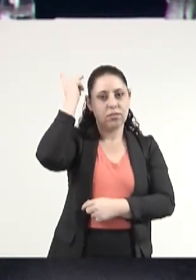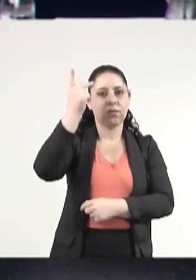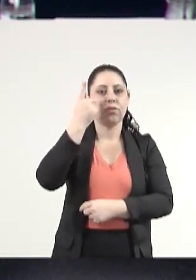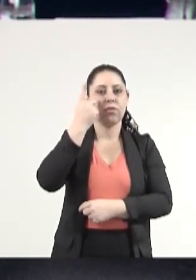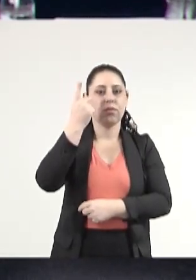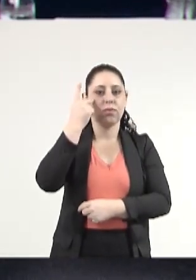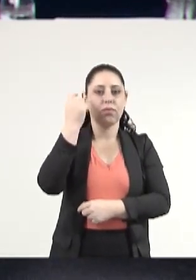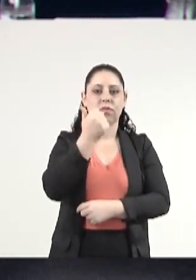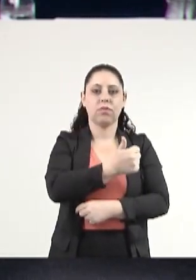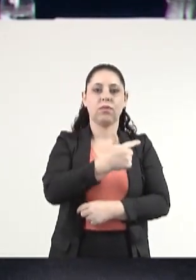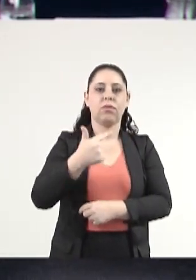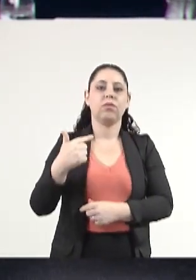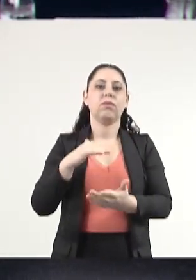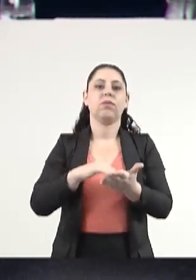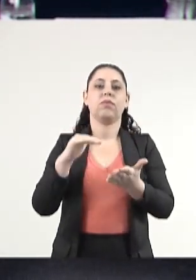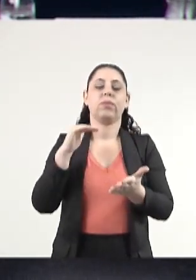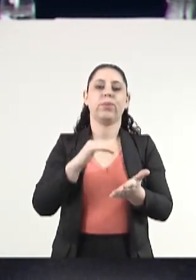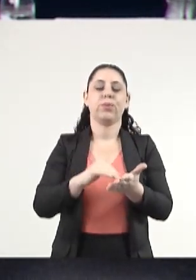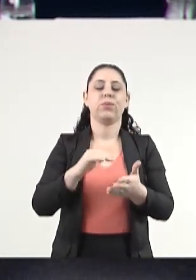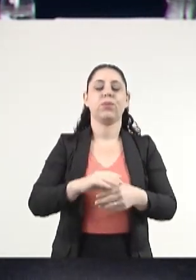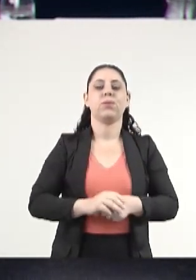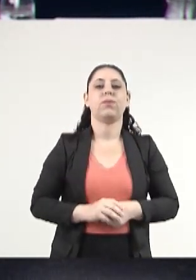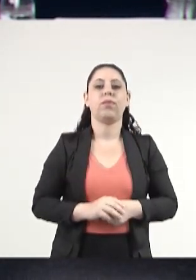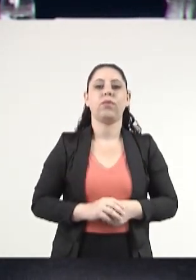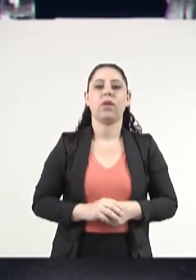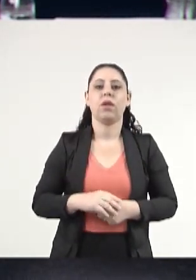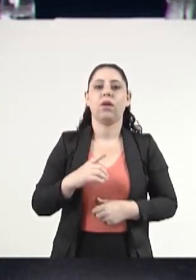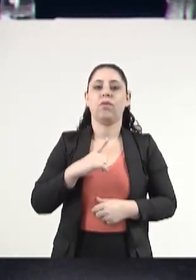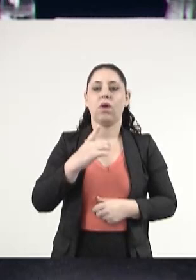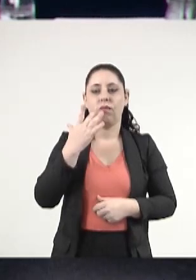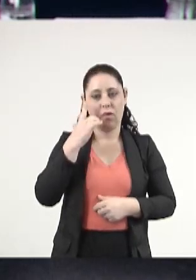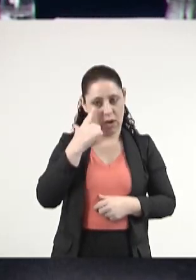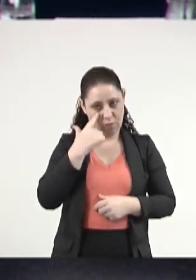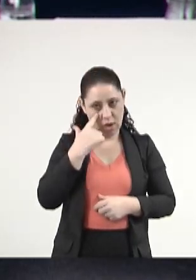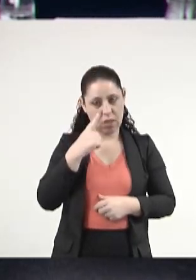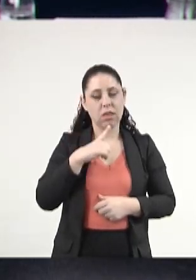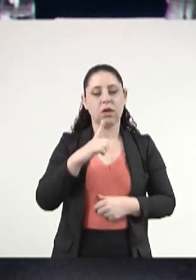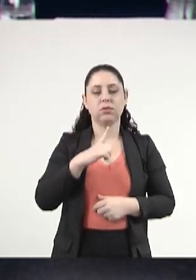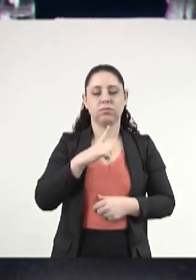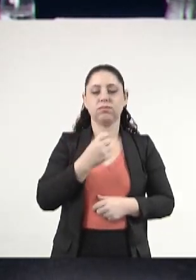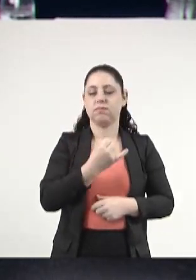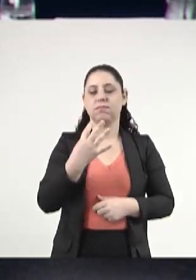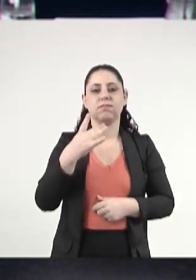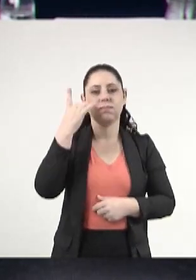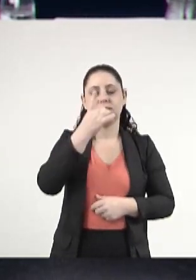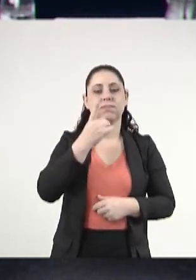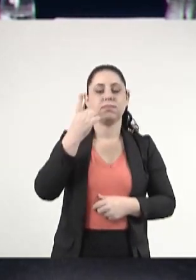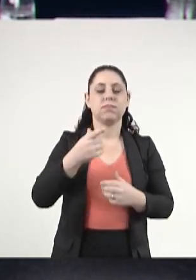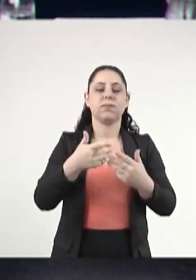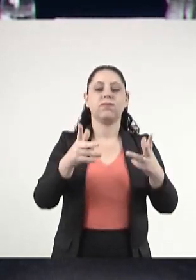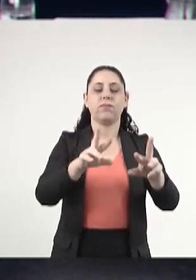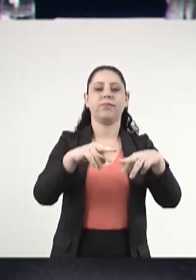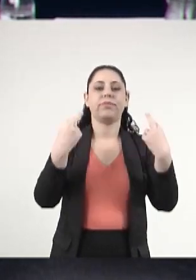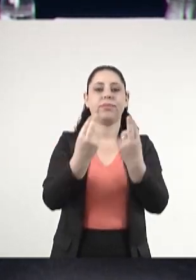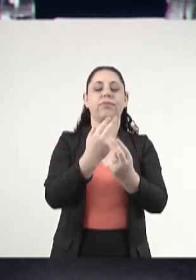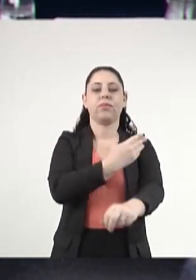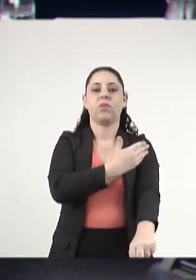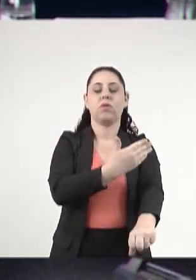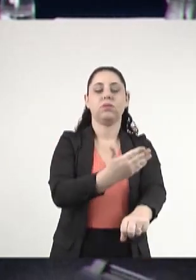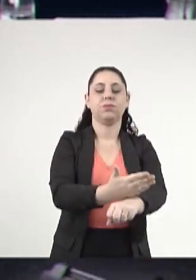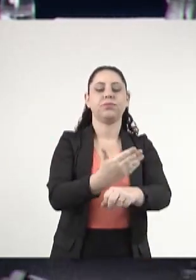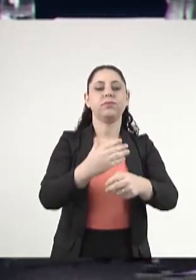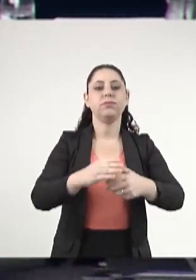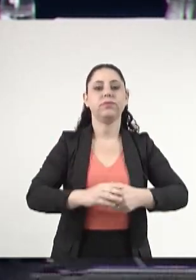deputados Paulo Correia e Pedro Kemp, primeiro e segundo secretários, verificada a presença dos deputados e constatada a existência de